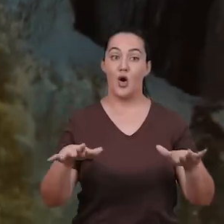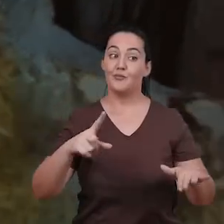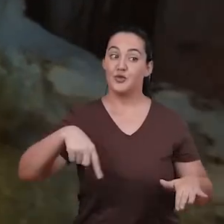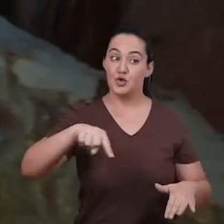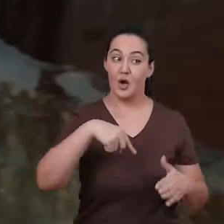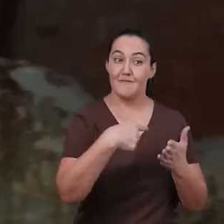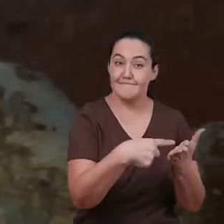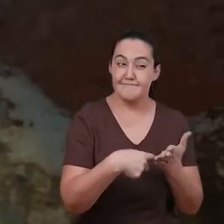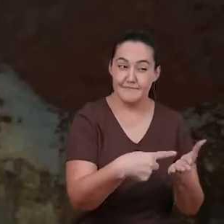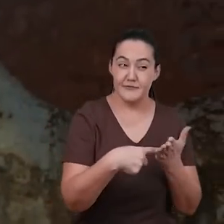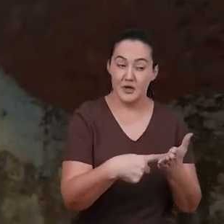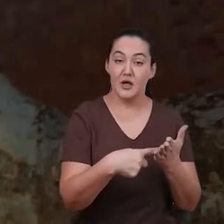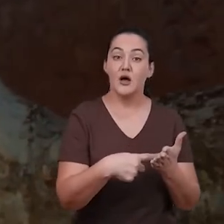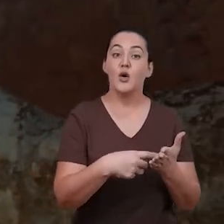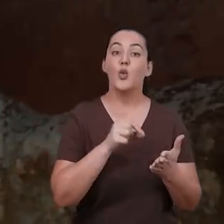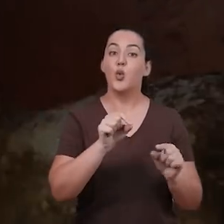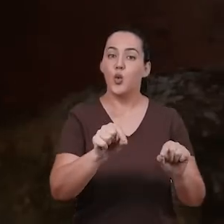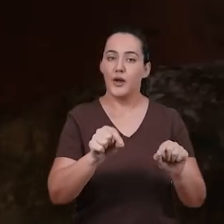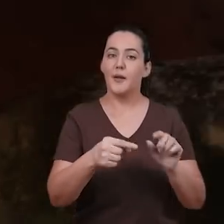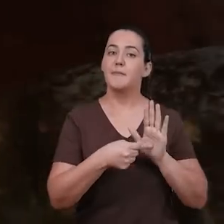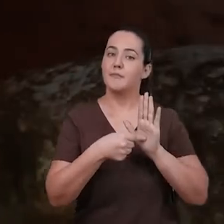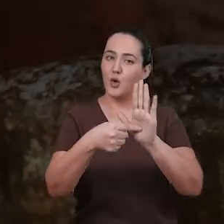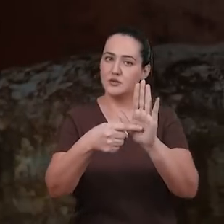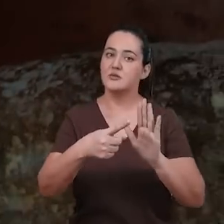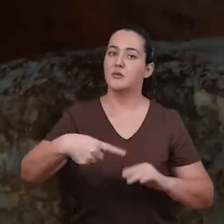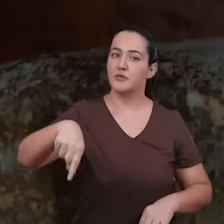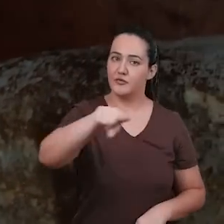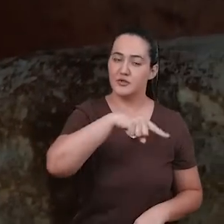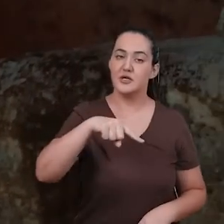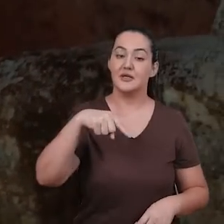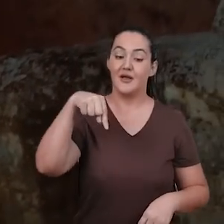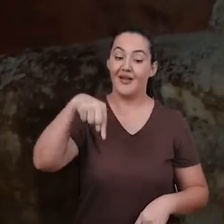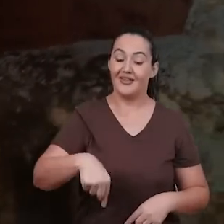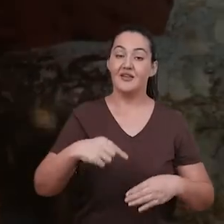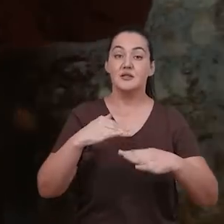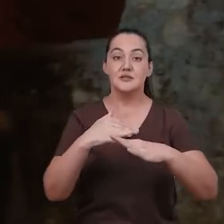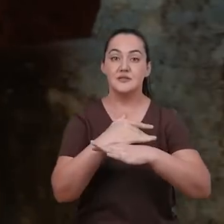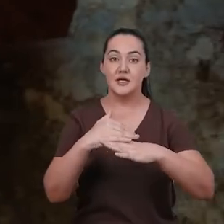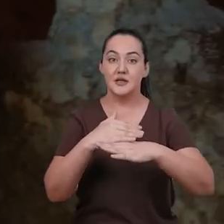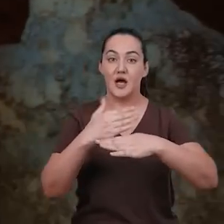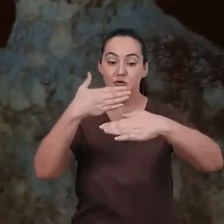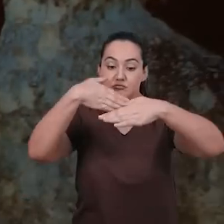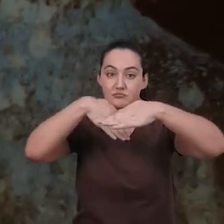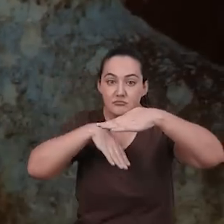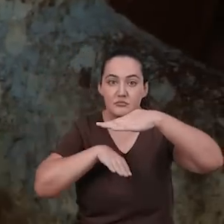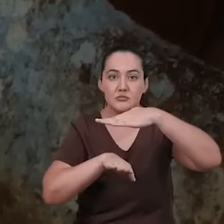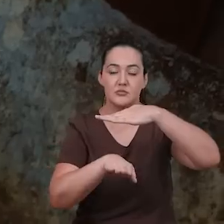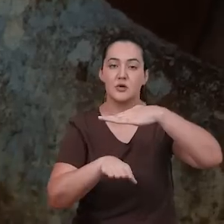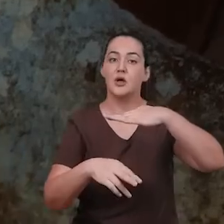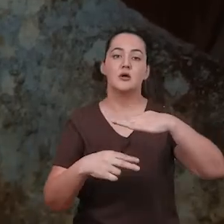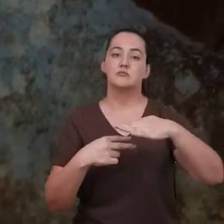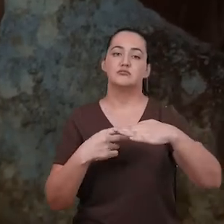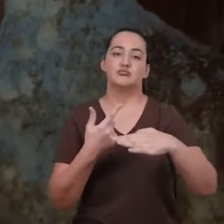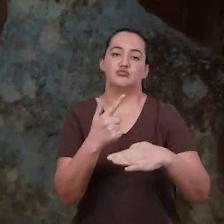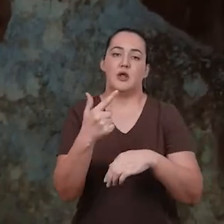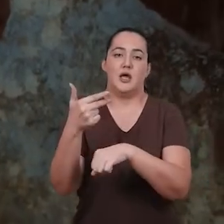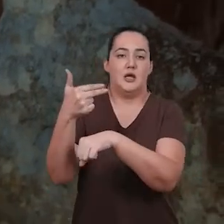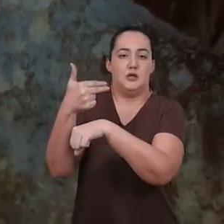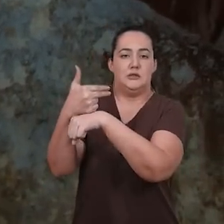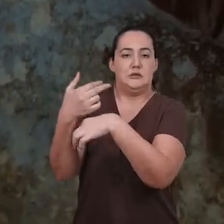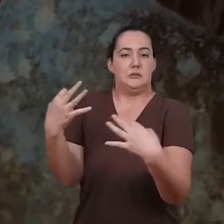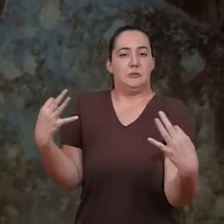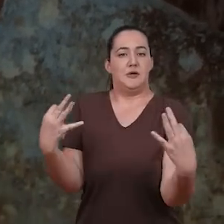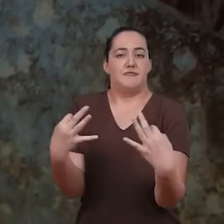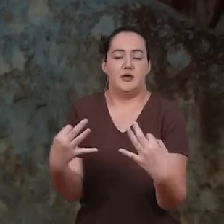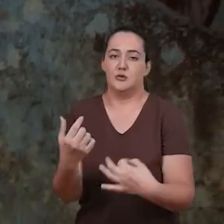Pessoal, nós fizemos uma força-tarefa com a equipe para poder mostrar para vocês esta cidade subterrânea. Nós não estamos em condições ideais,